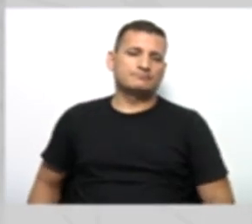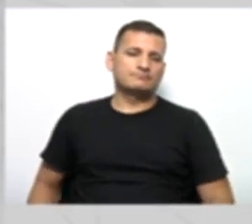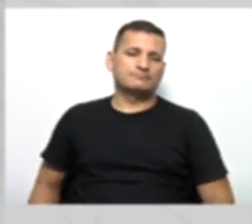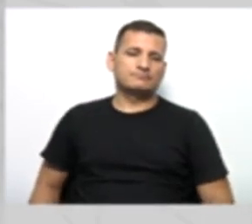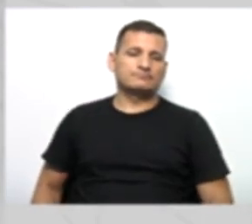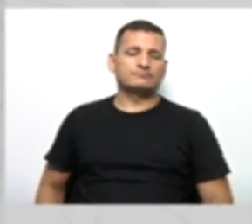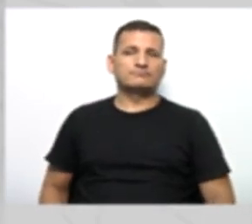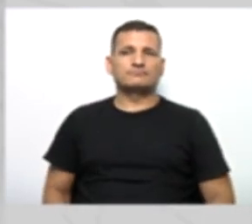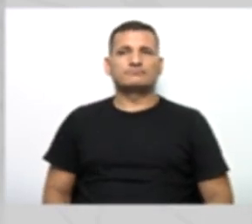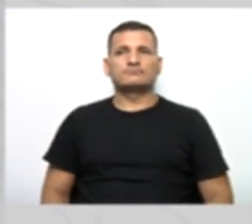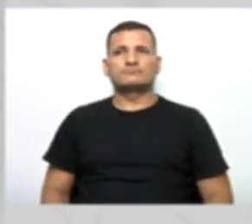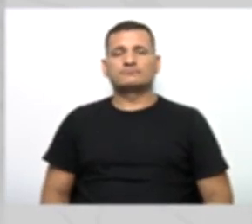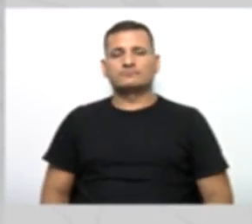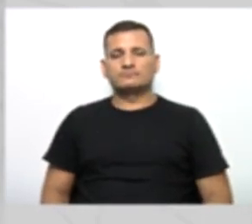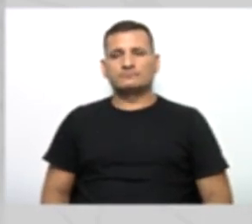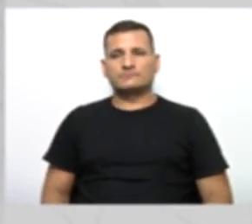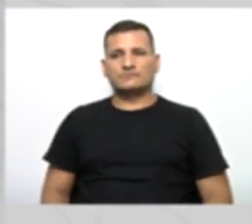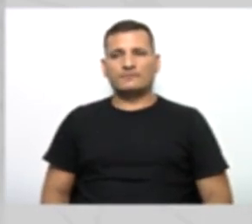Essa licença